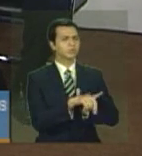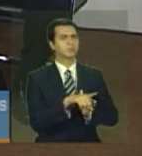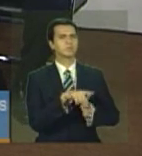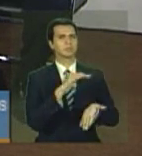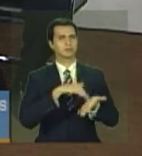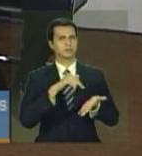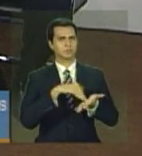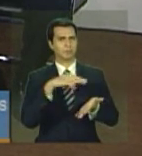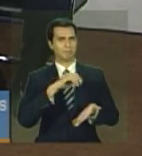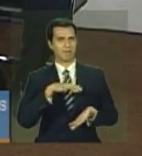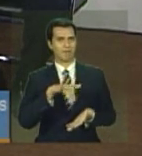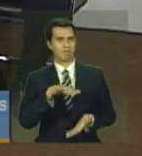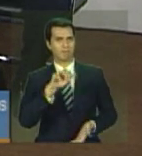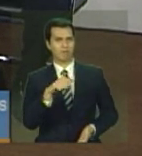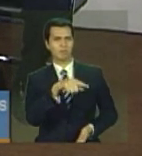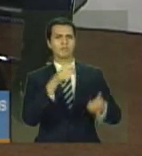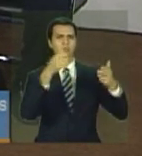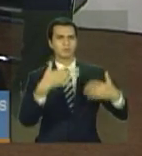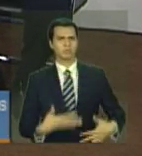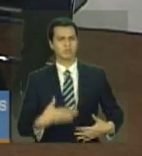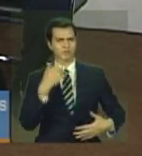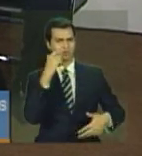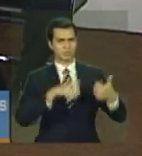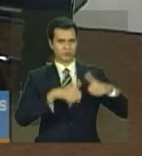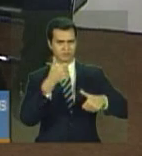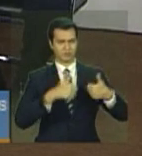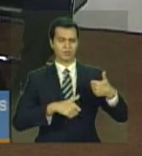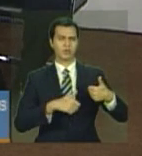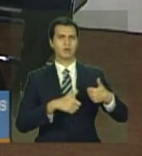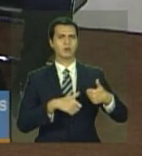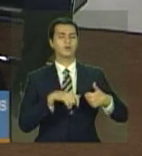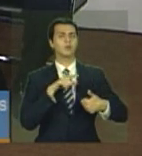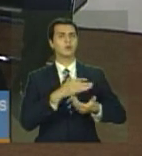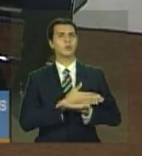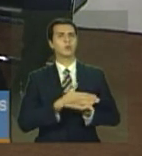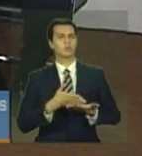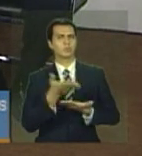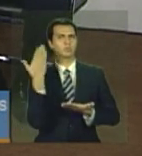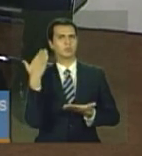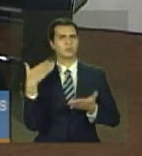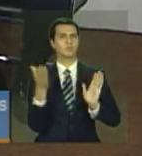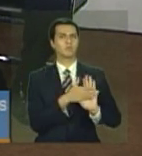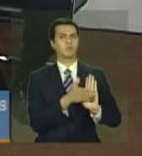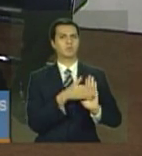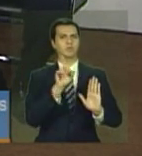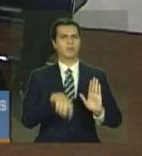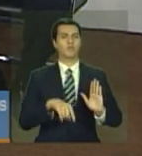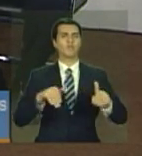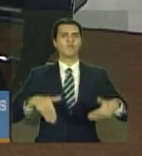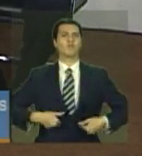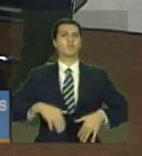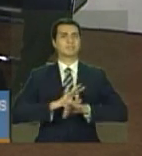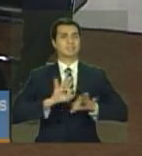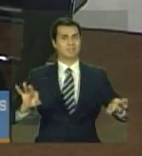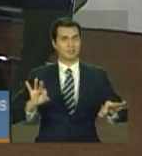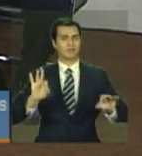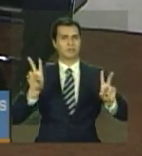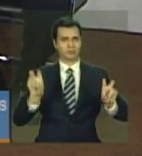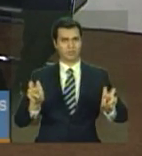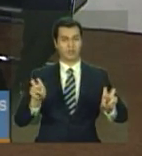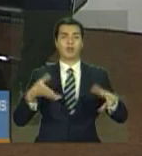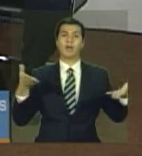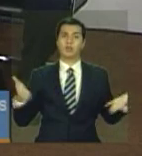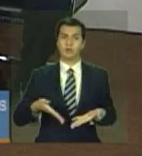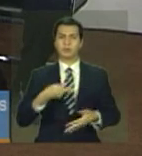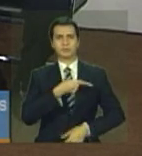relação... o programa começou com uma proposta em relação ao Fome Zero. E agora a presidenta Dilma Rousseff tem o Plano Brasil